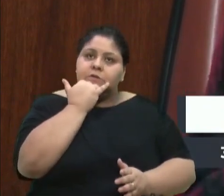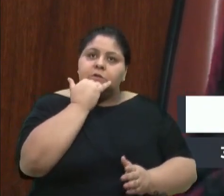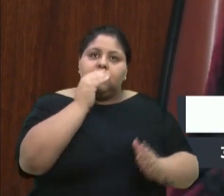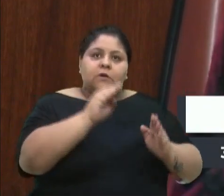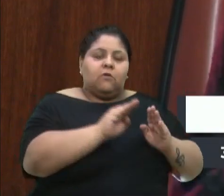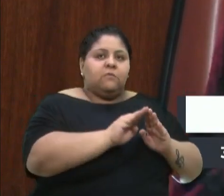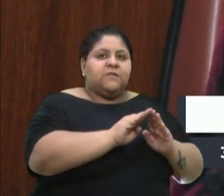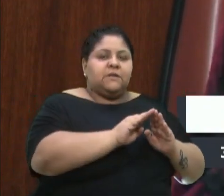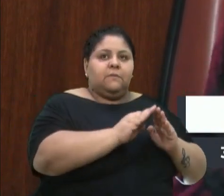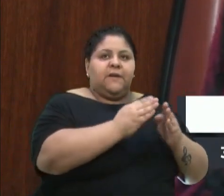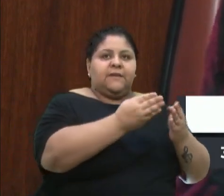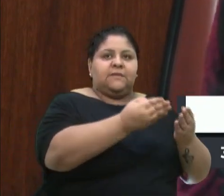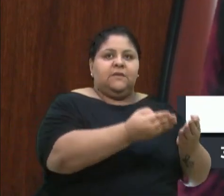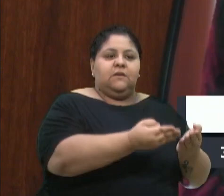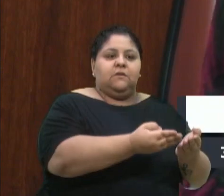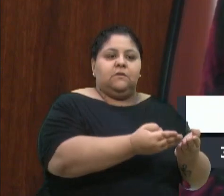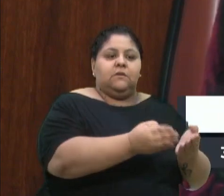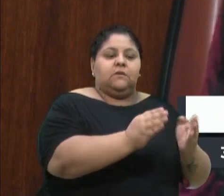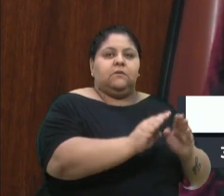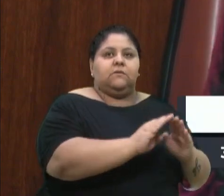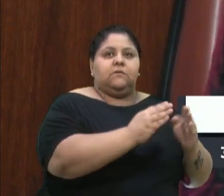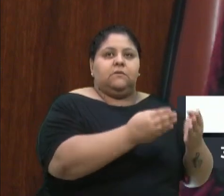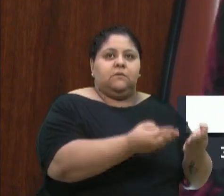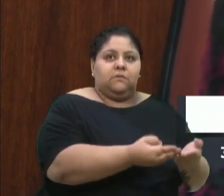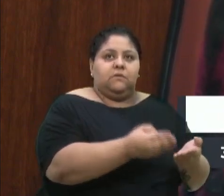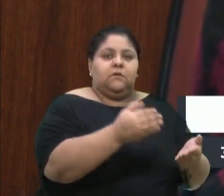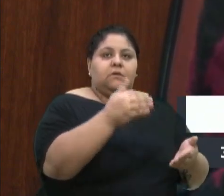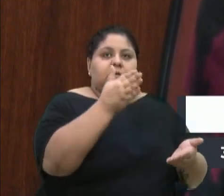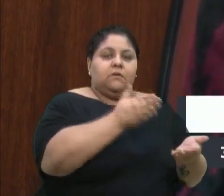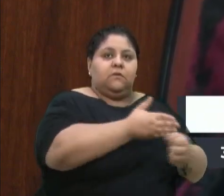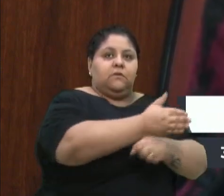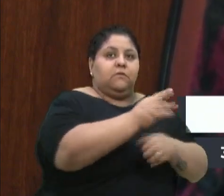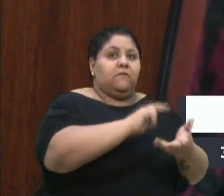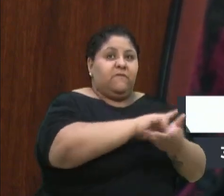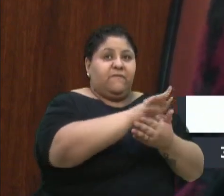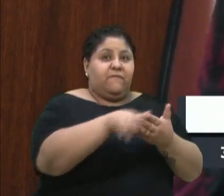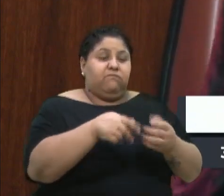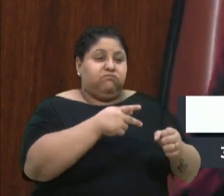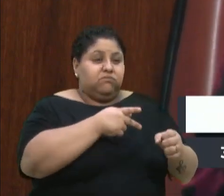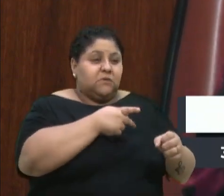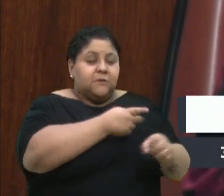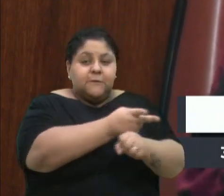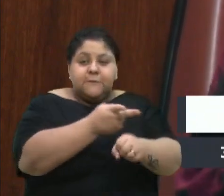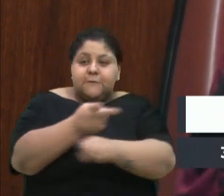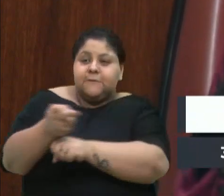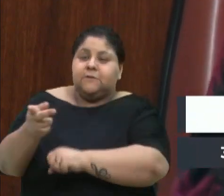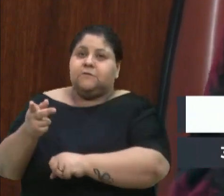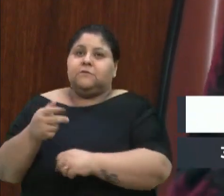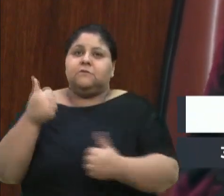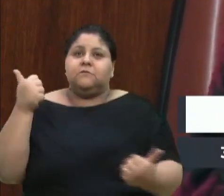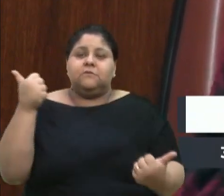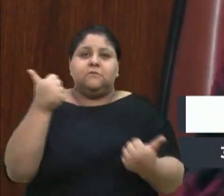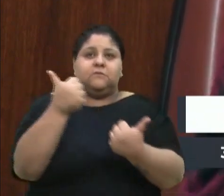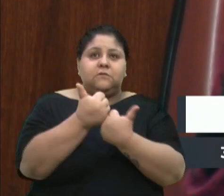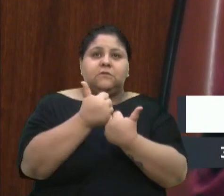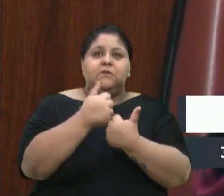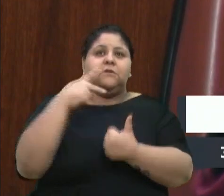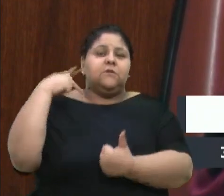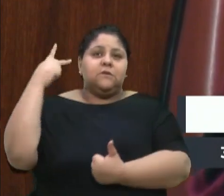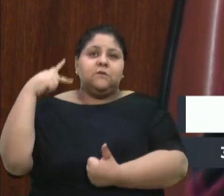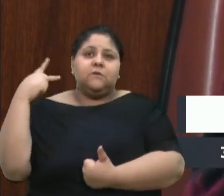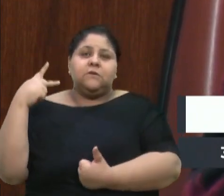faço parte, vereadora, várias vezes eu procurei o assessor, procurei a vereadora Grades, lhe procurei